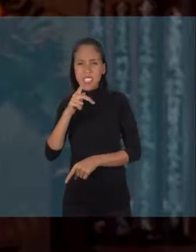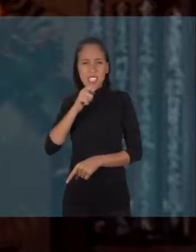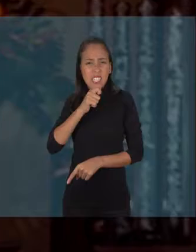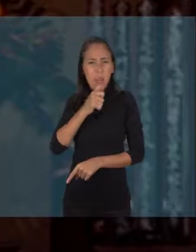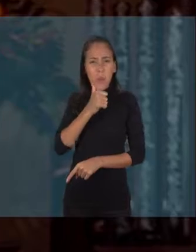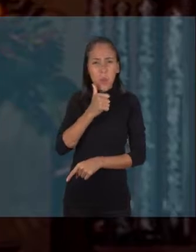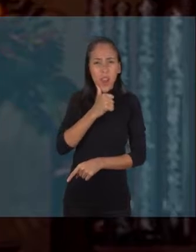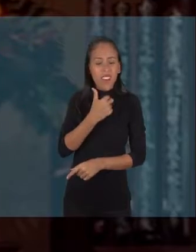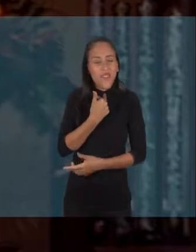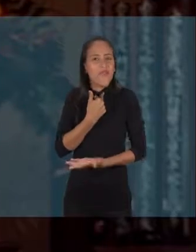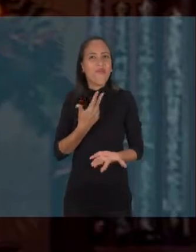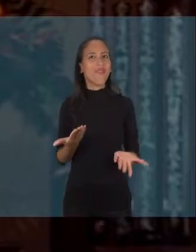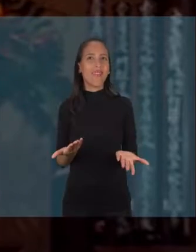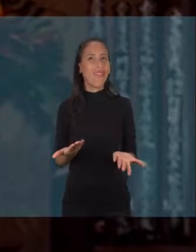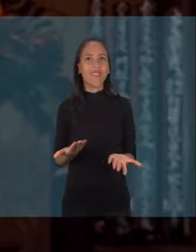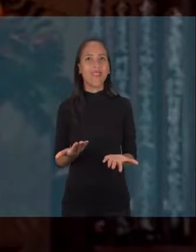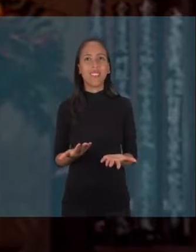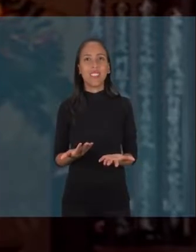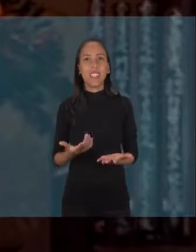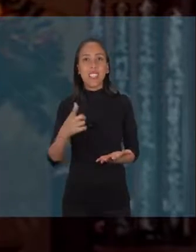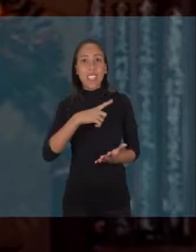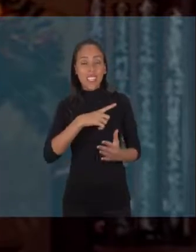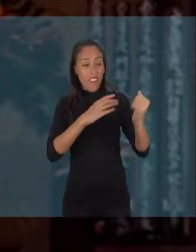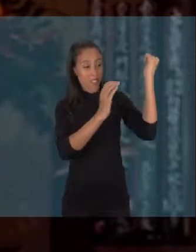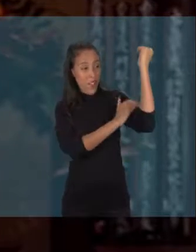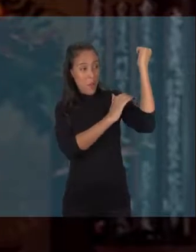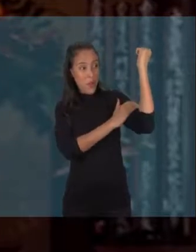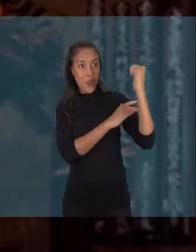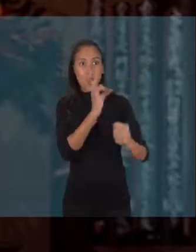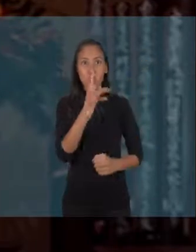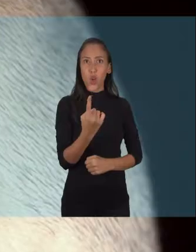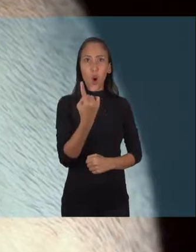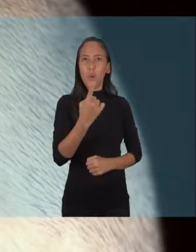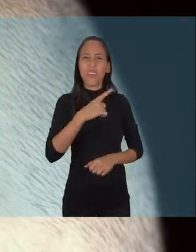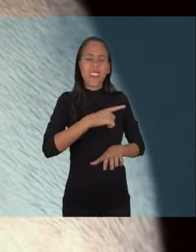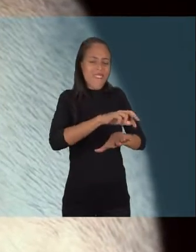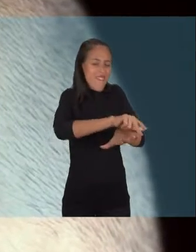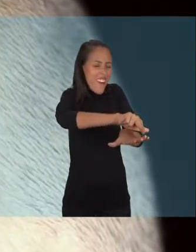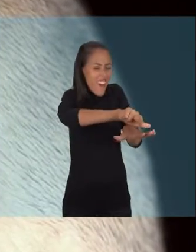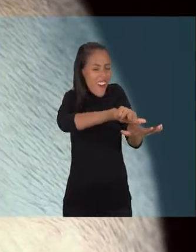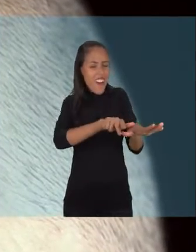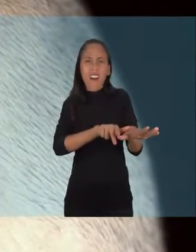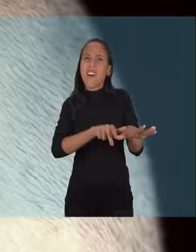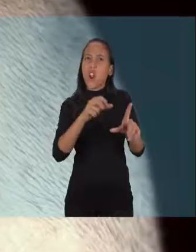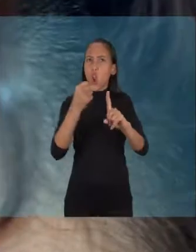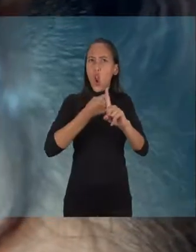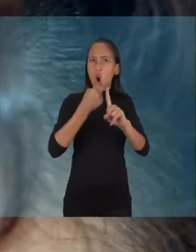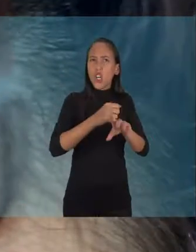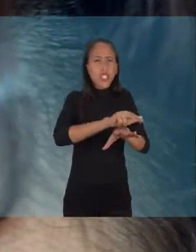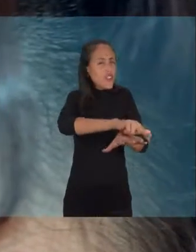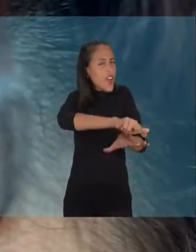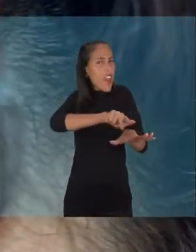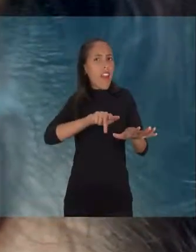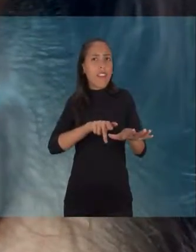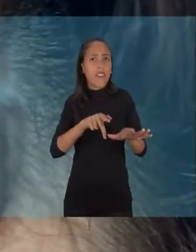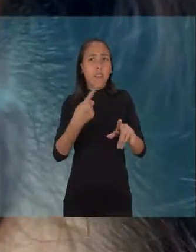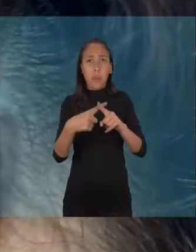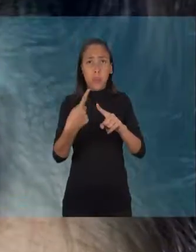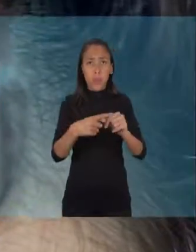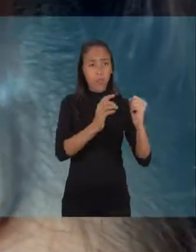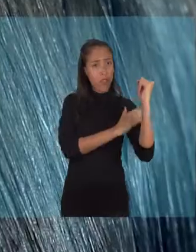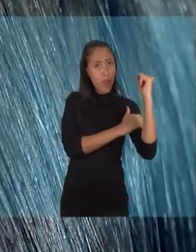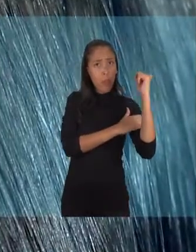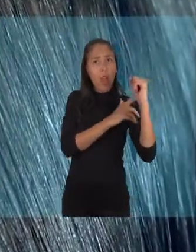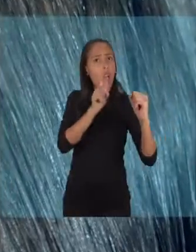causas num nome só, feminismo, sabe? São muitas lutas diferentes. Porque eu falar sobre feminismo